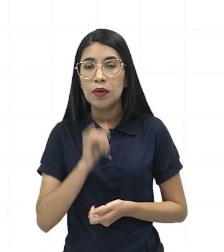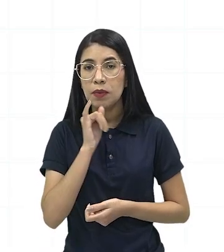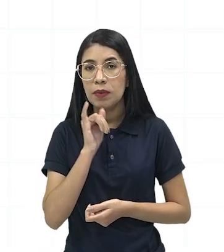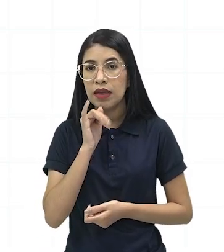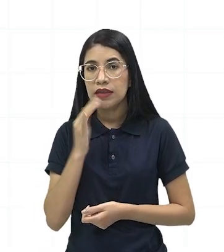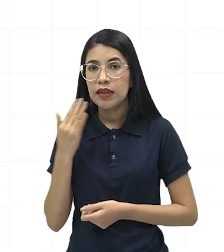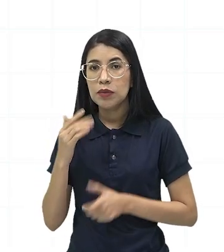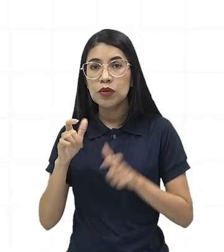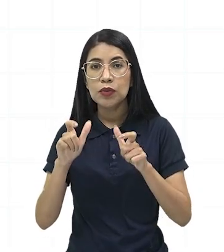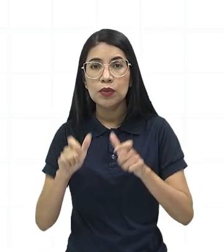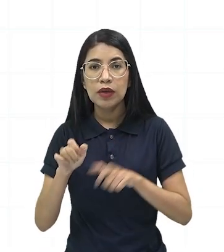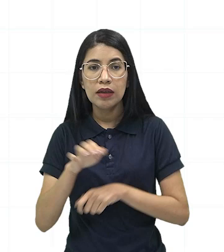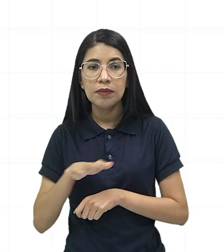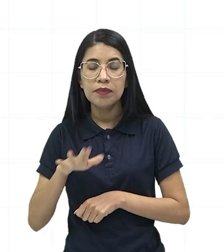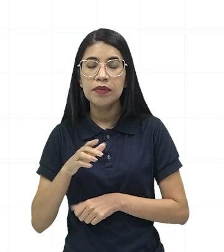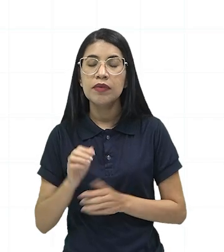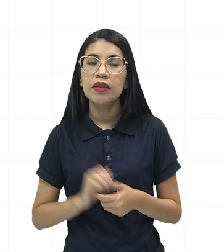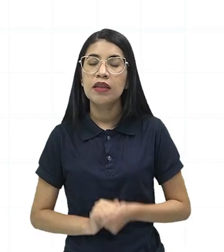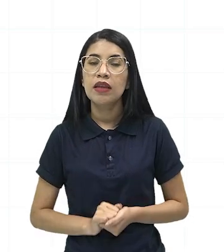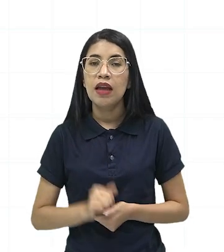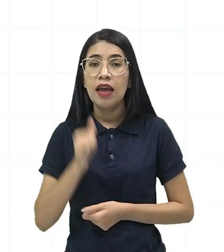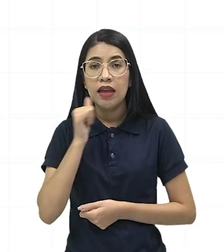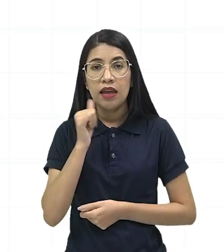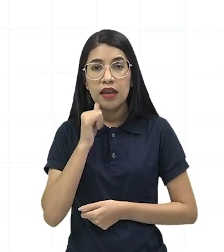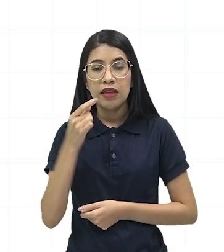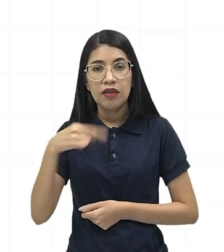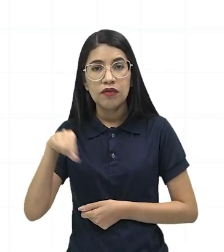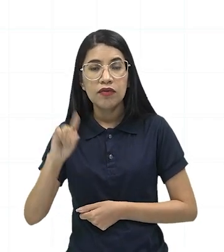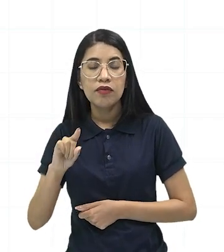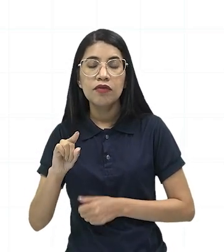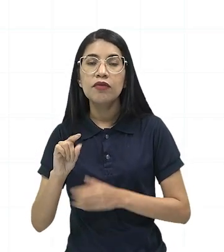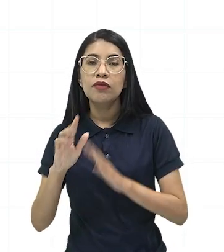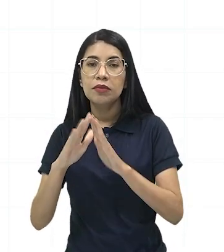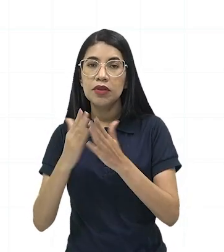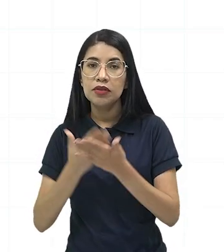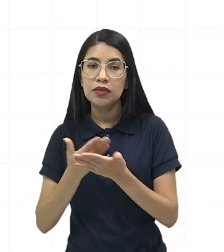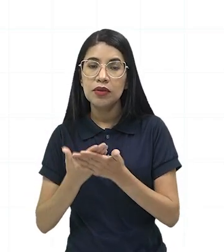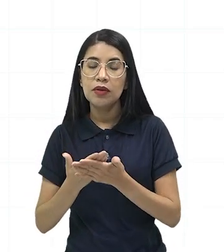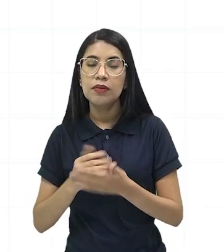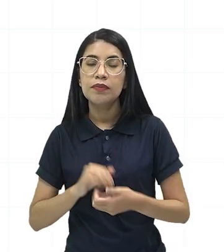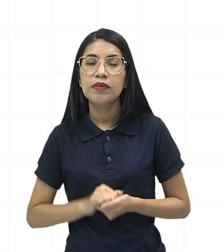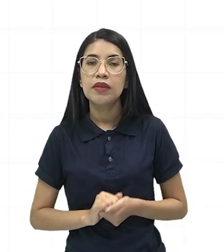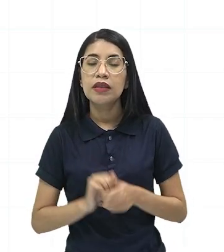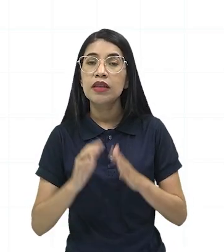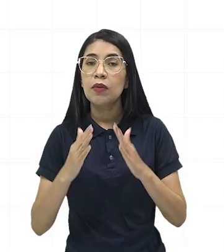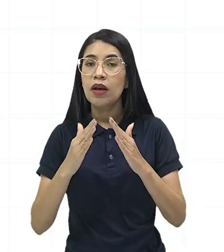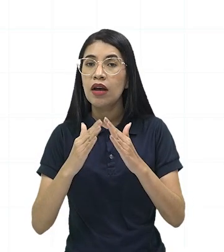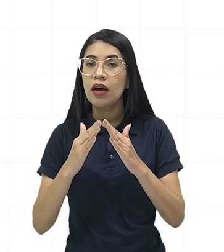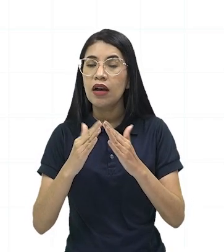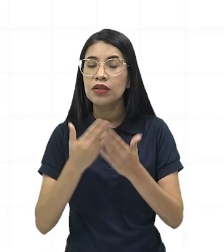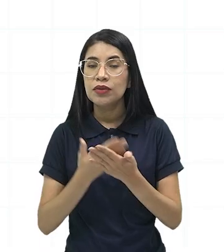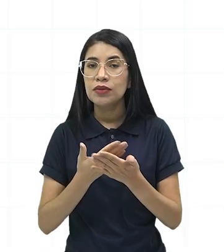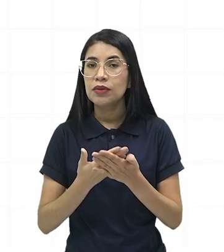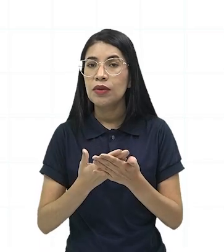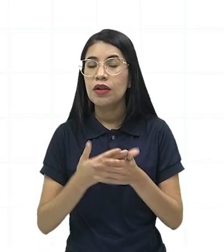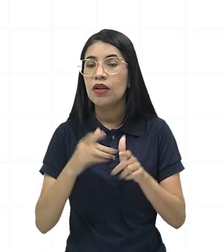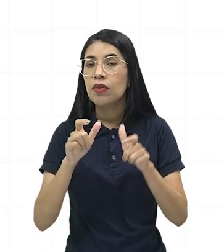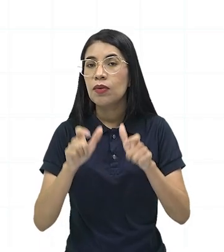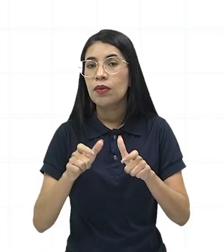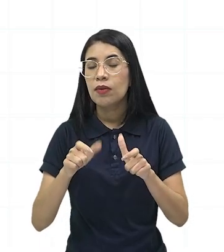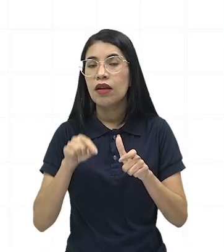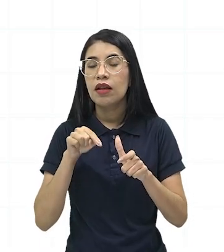A Helena foi à escola, não é? E a escola é o local onde